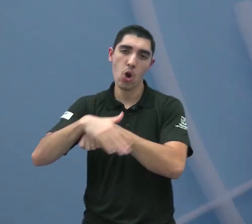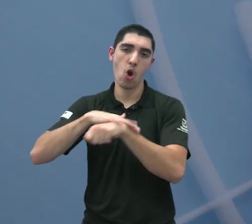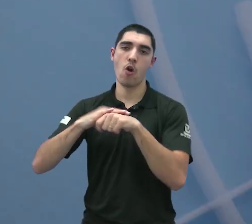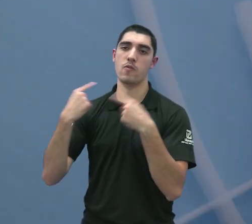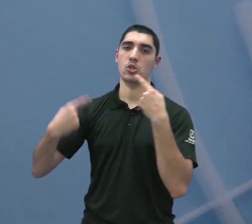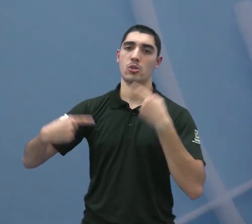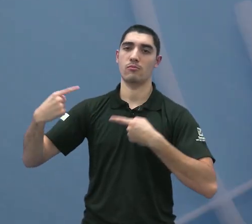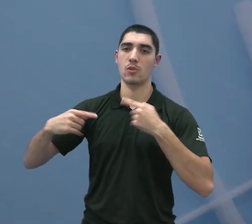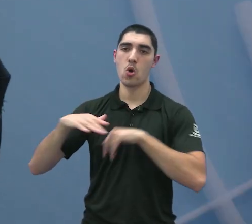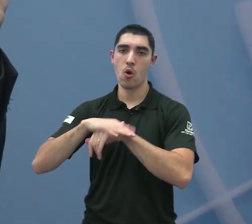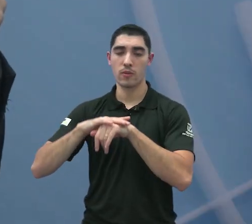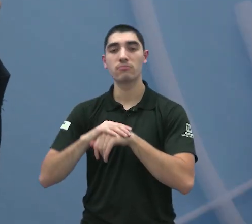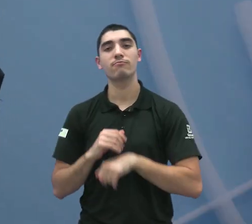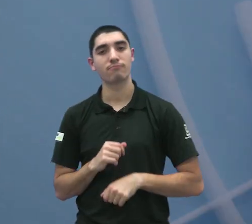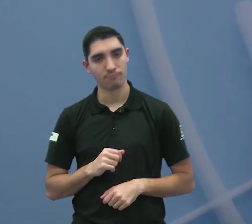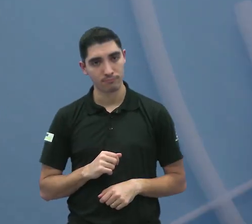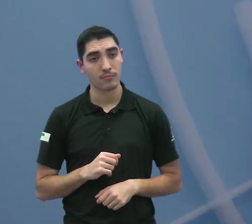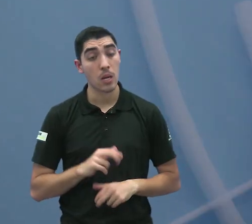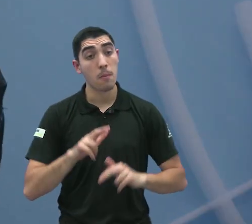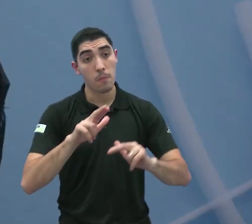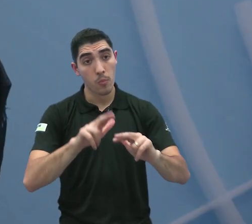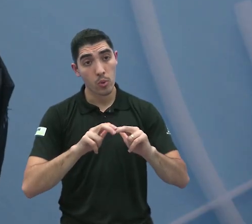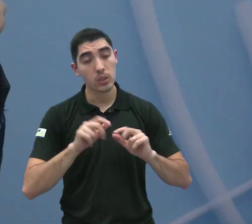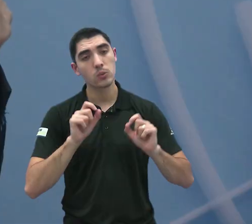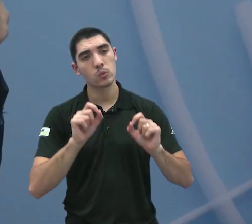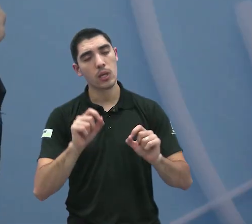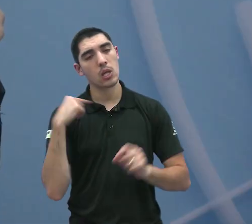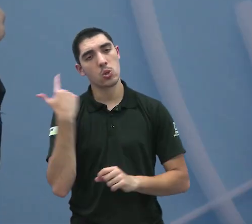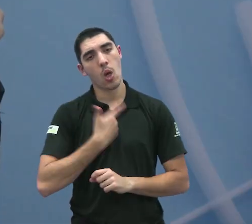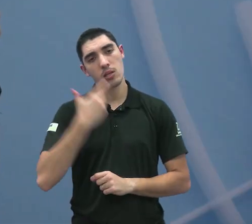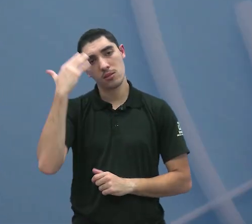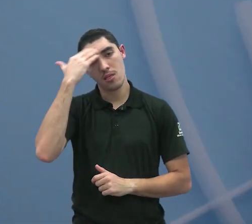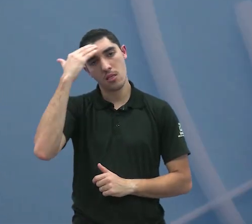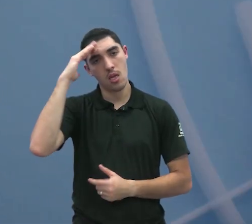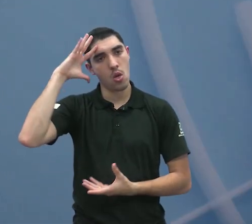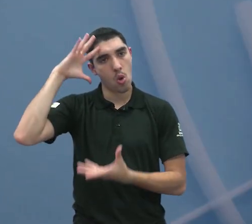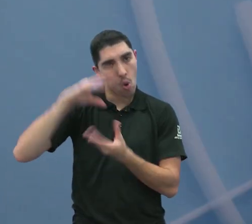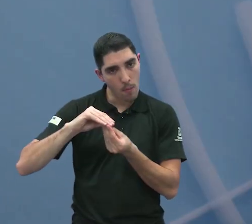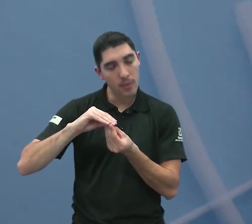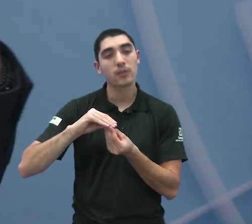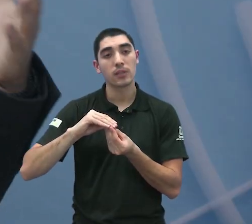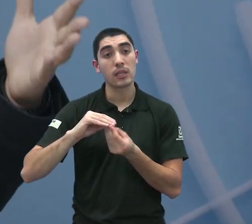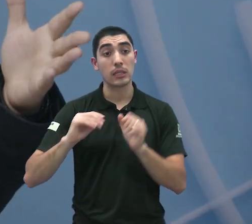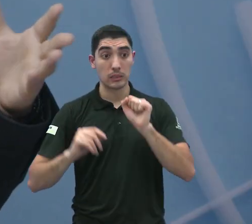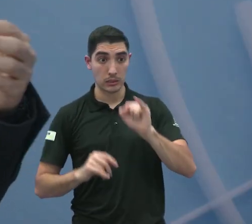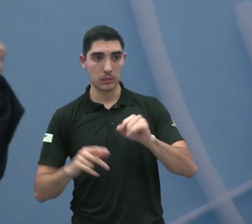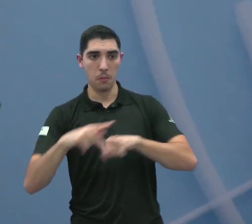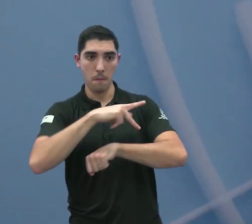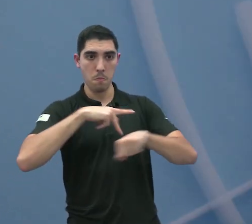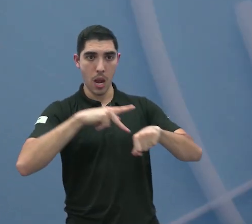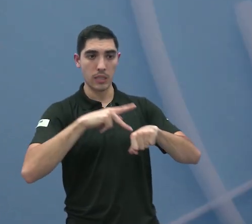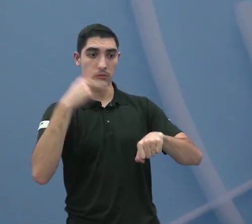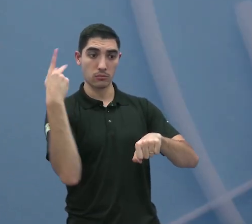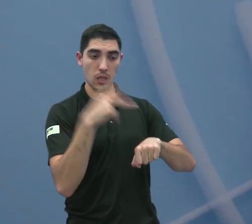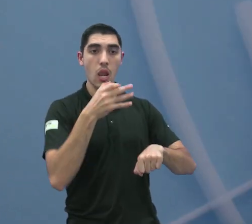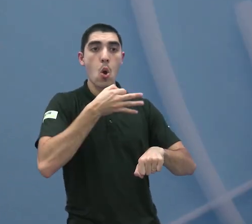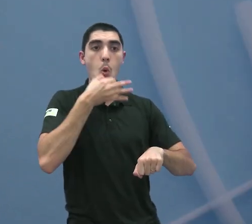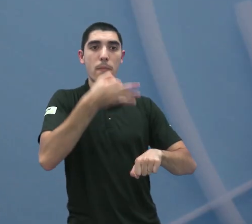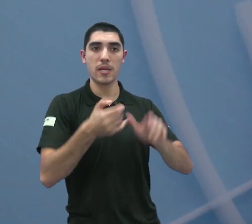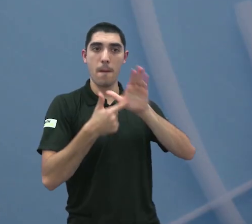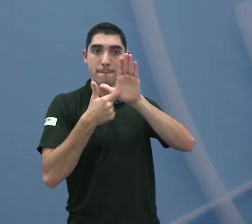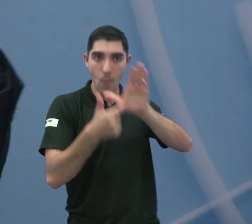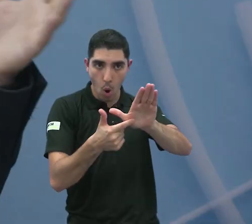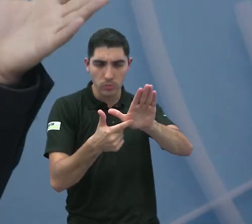nessa direção de que, a partir desse momento em que o país se posiciona